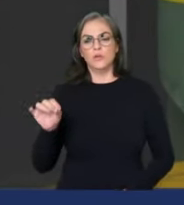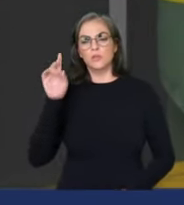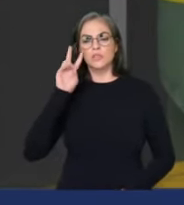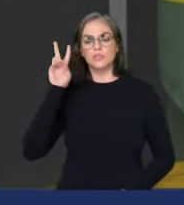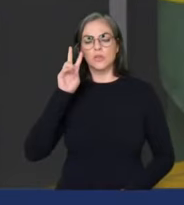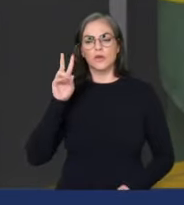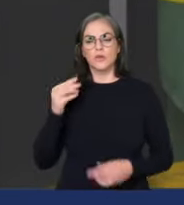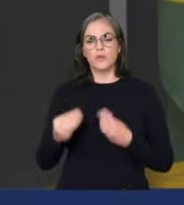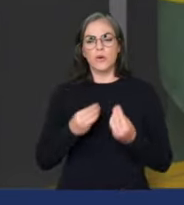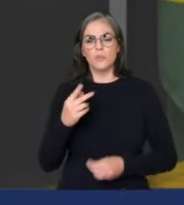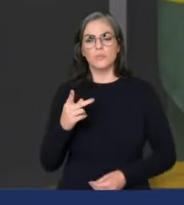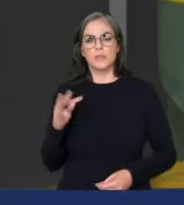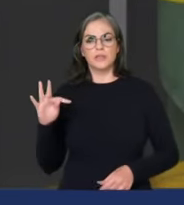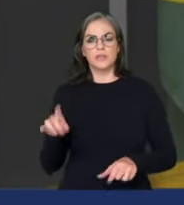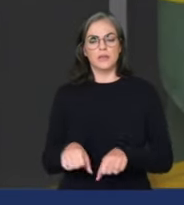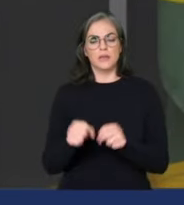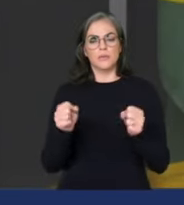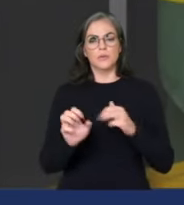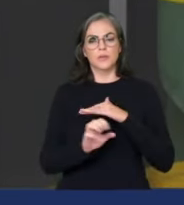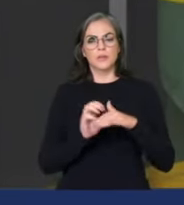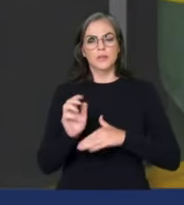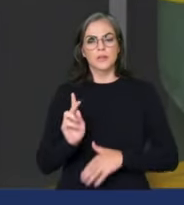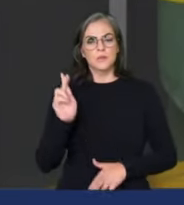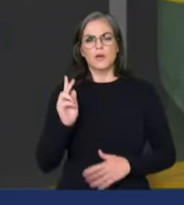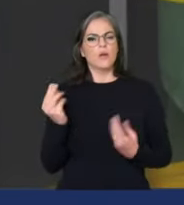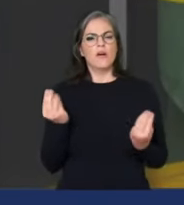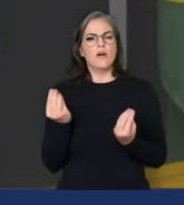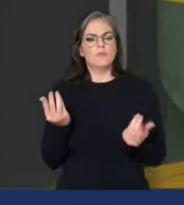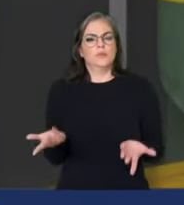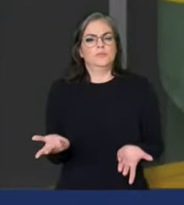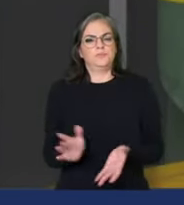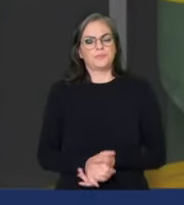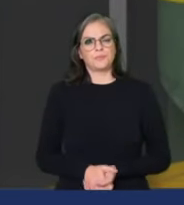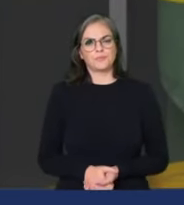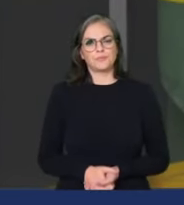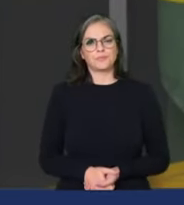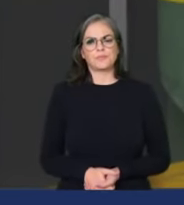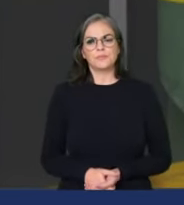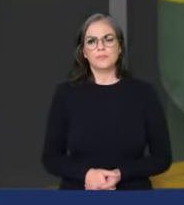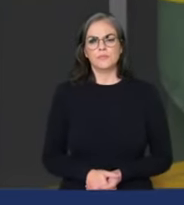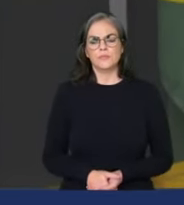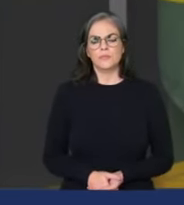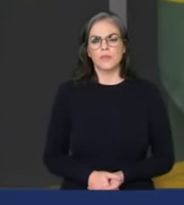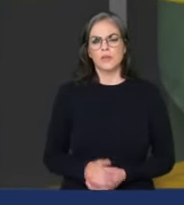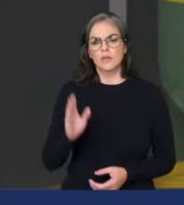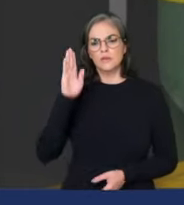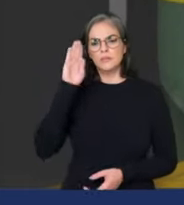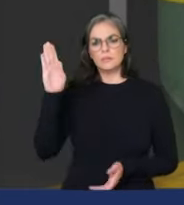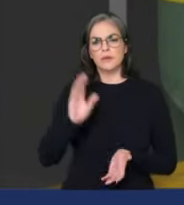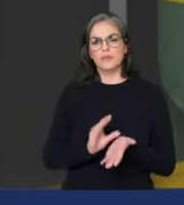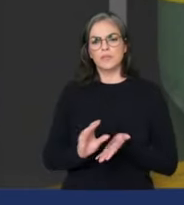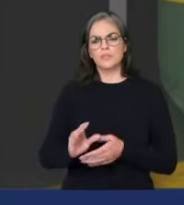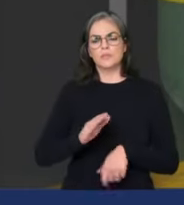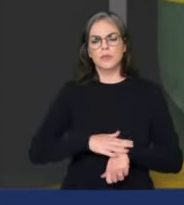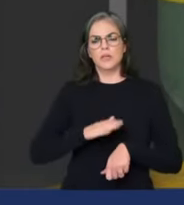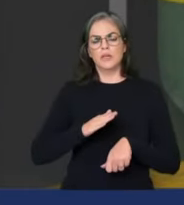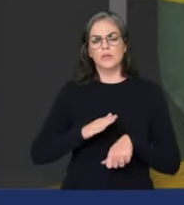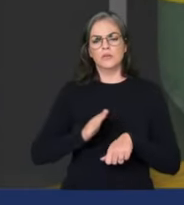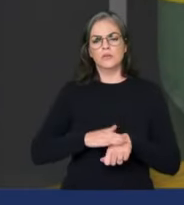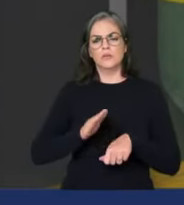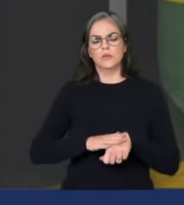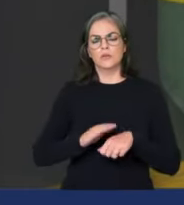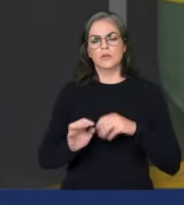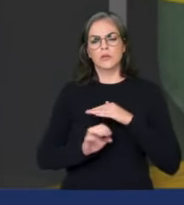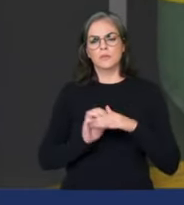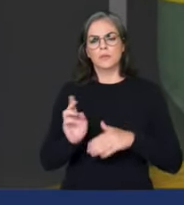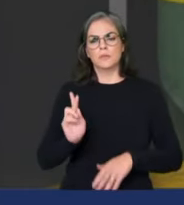Petrobras? Como o PT quebrou a Petrobras, deputado Zé Neto, se os maiores investimentos feitos pela Petrobras foram justamente nos